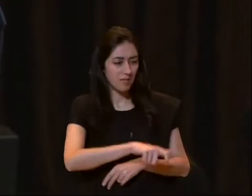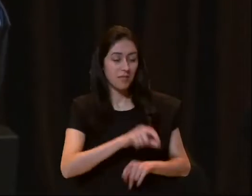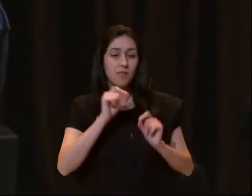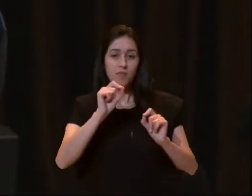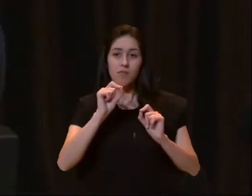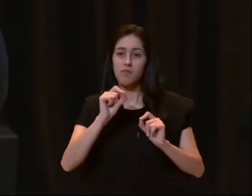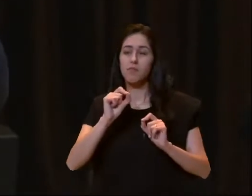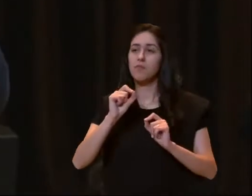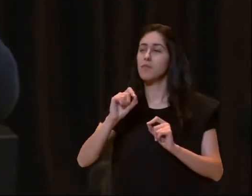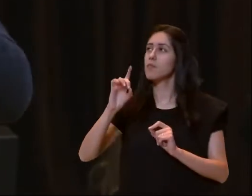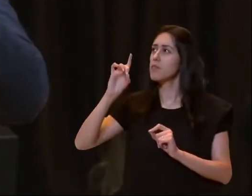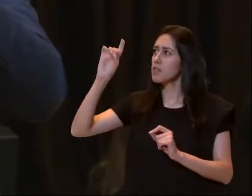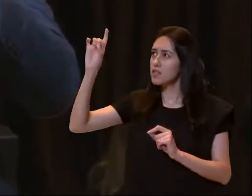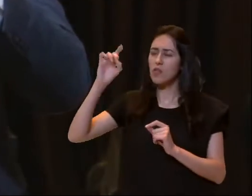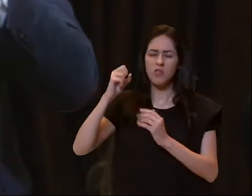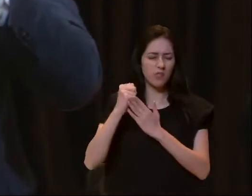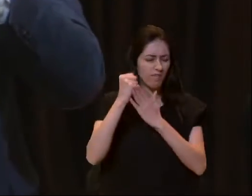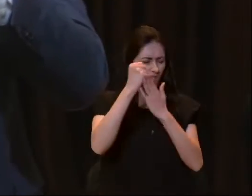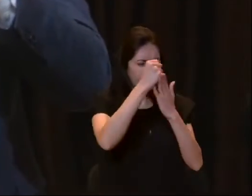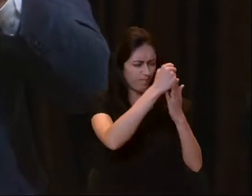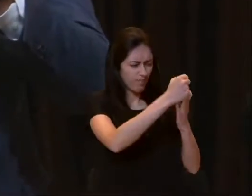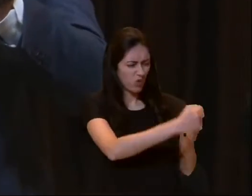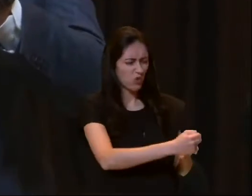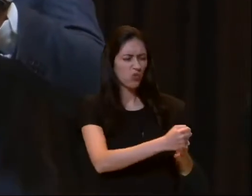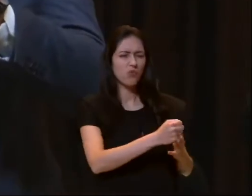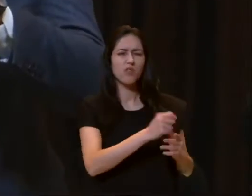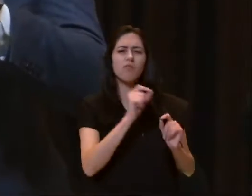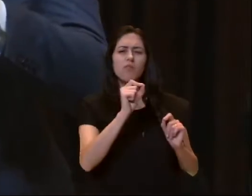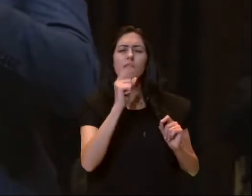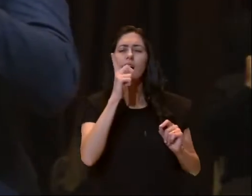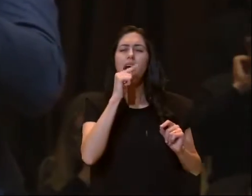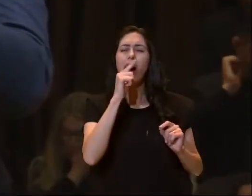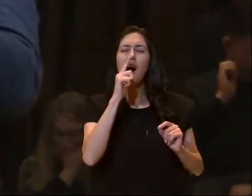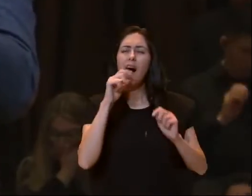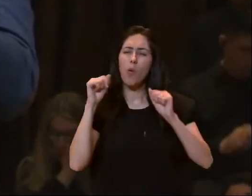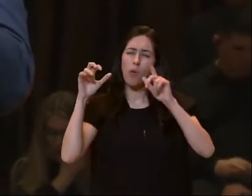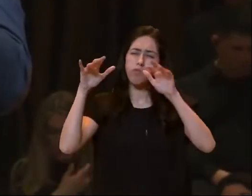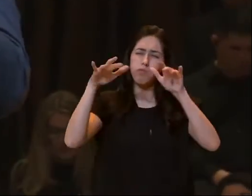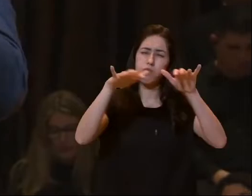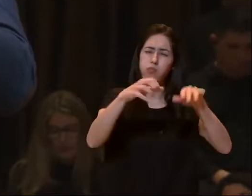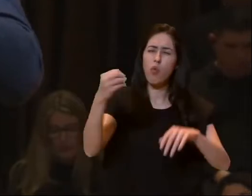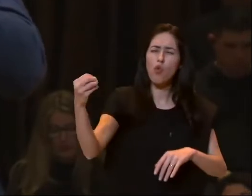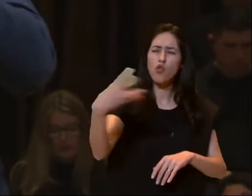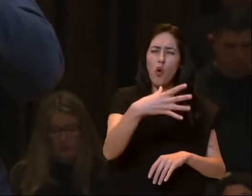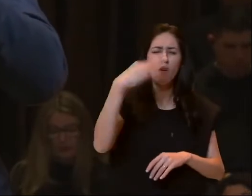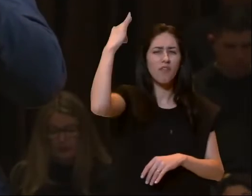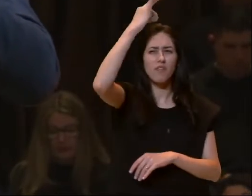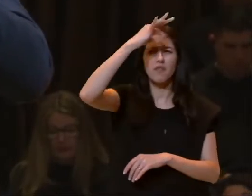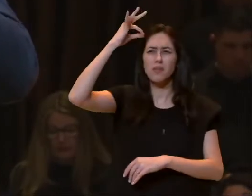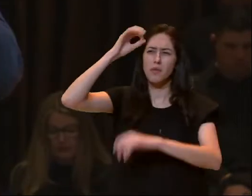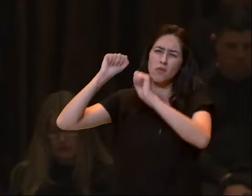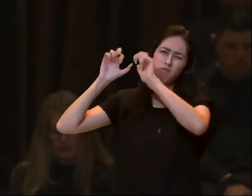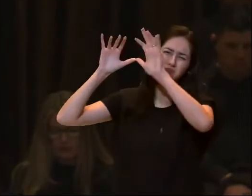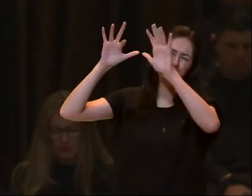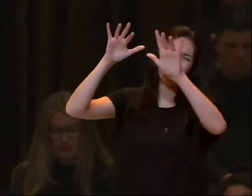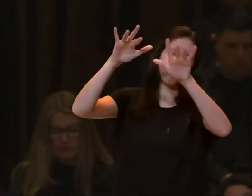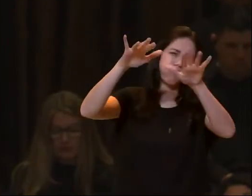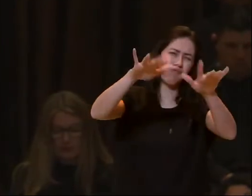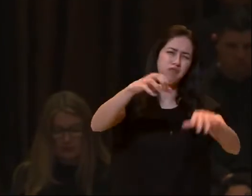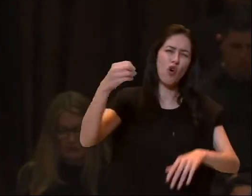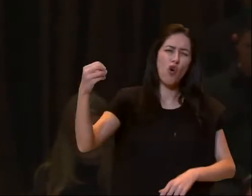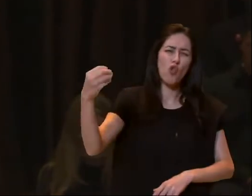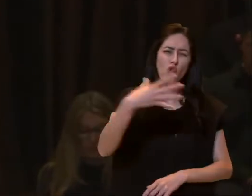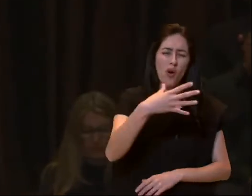estas águas, porque Ele vai derramar águas novas. O transbordar do Espírito vai vir. E hoje esse poço